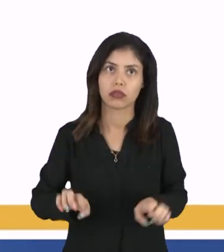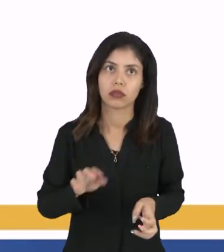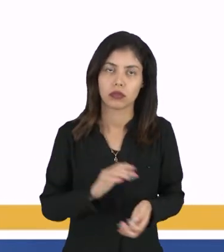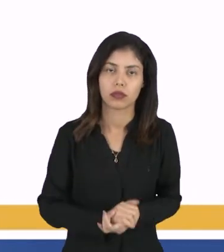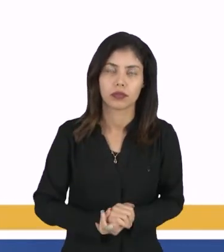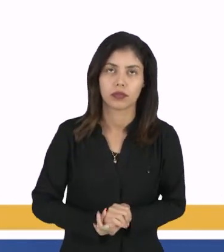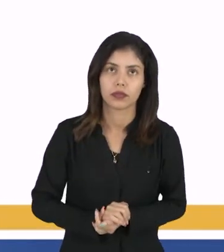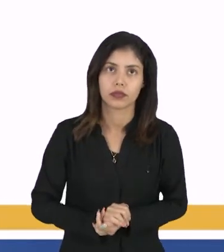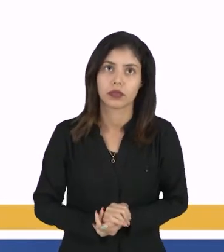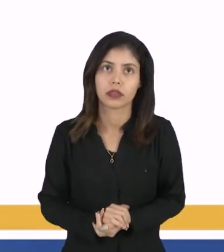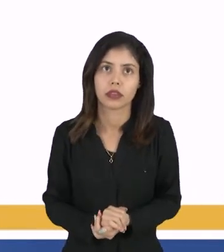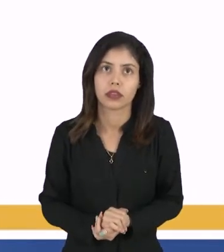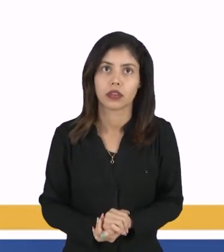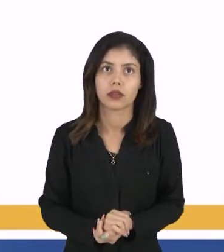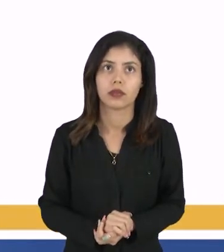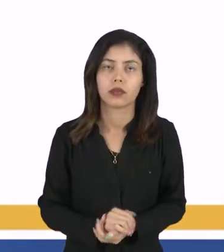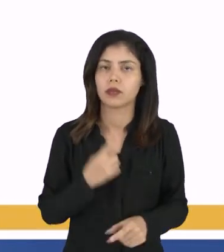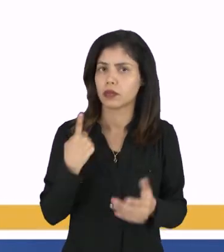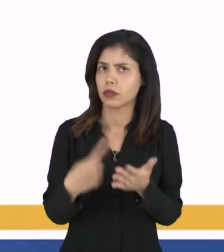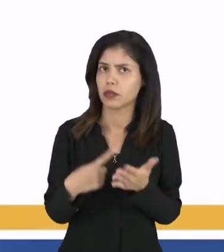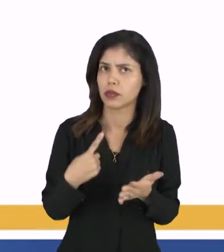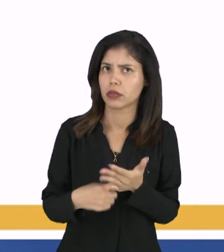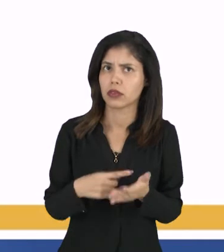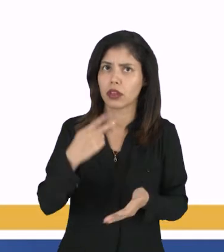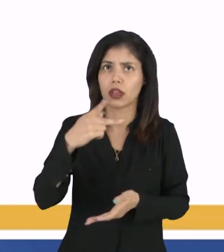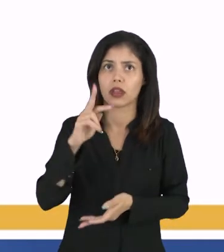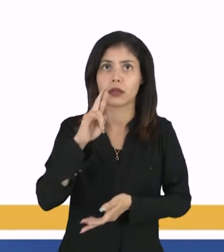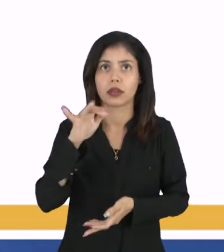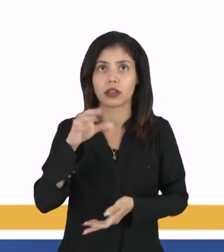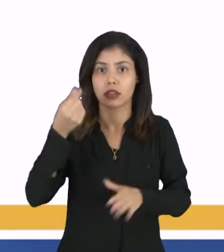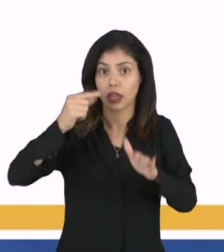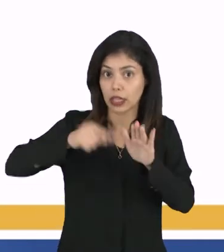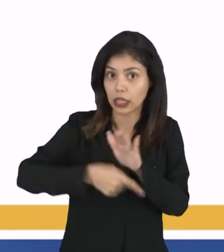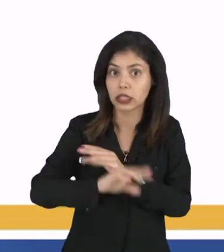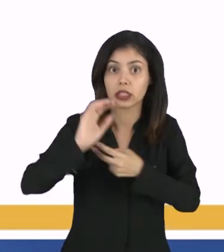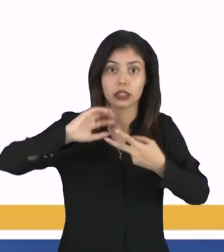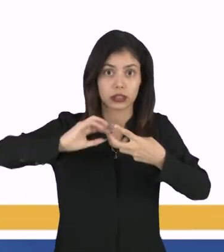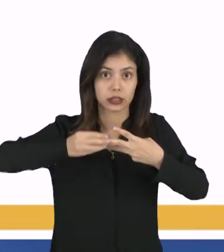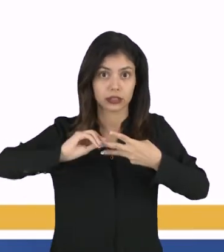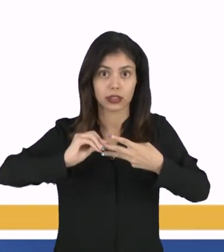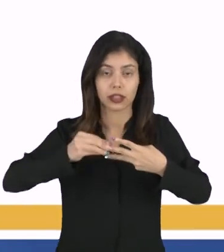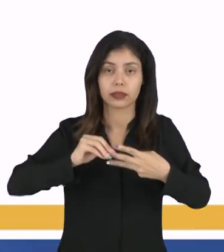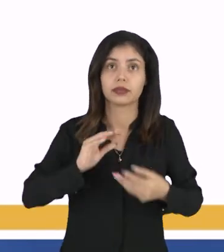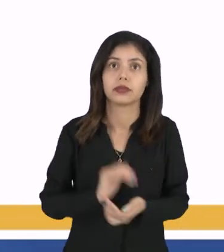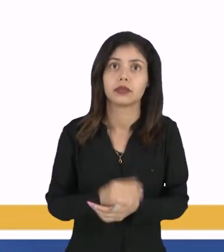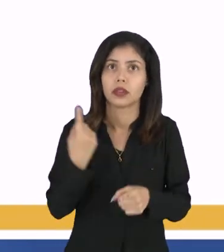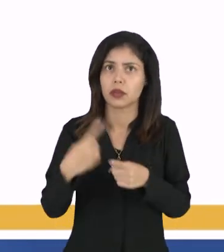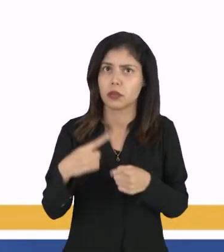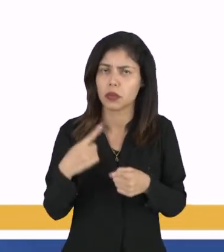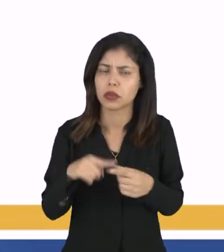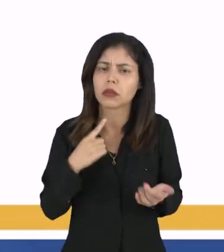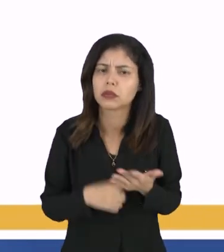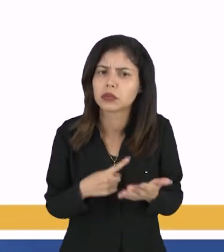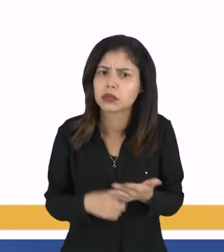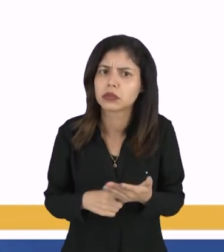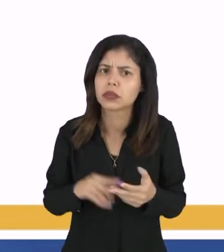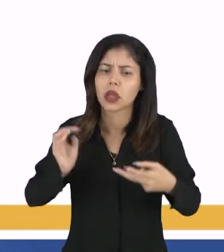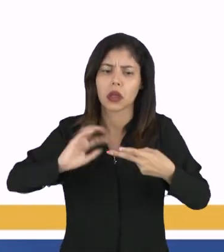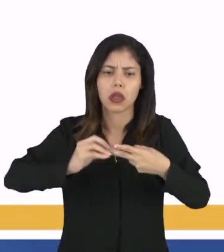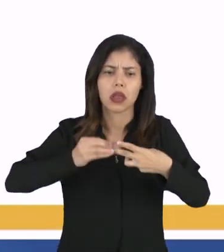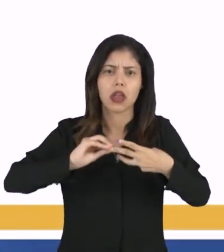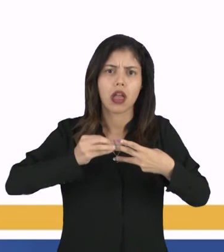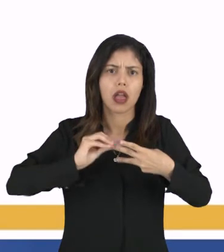vírus, tá? Vírus são considerados parasitas intracelulares obrigatórios. Por que eles são considerados